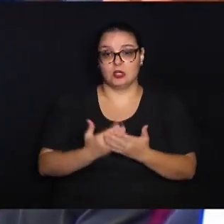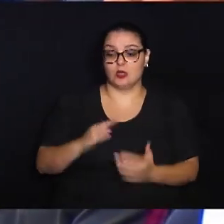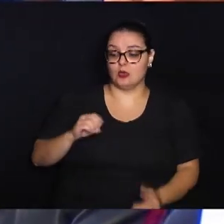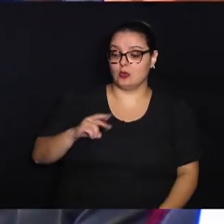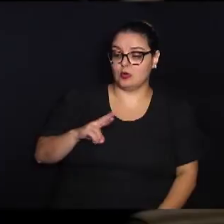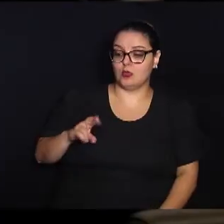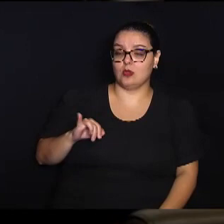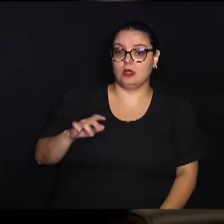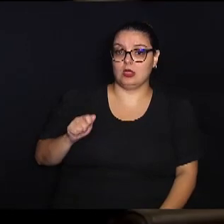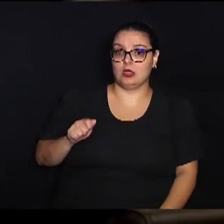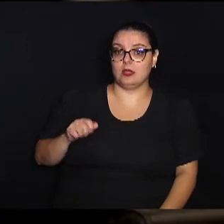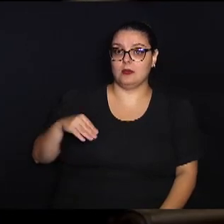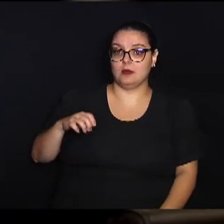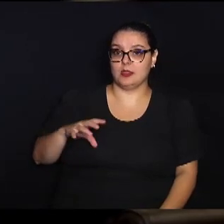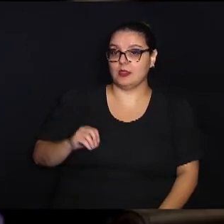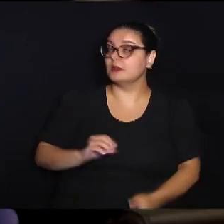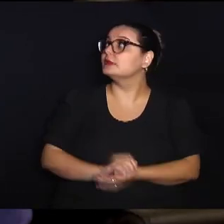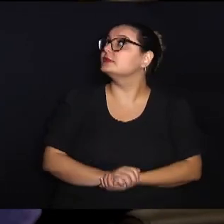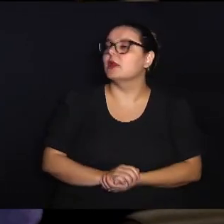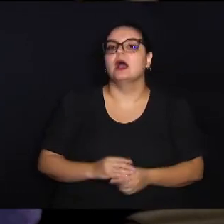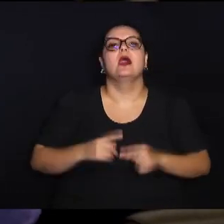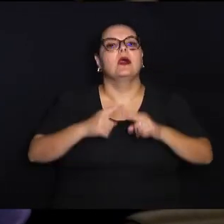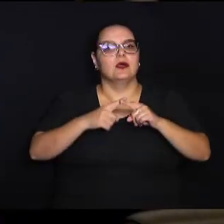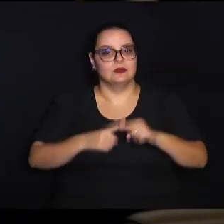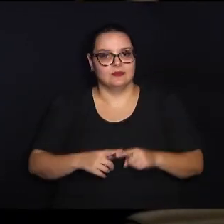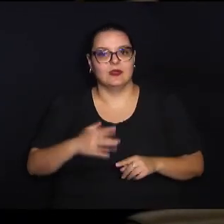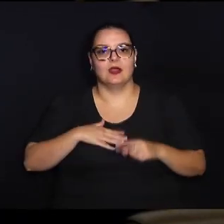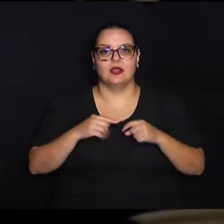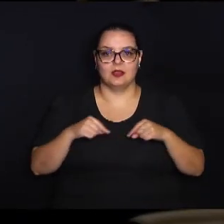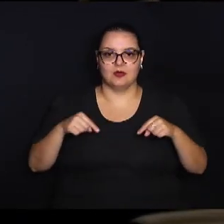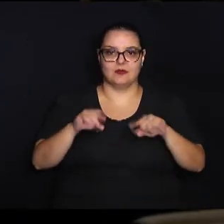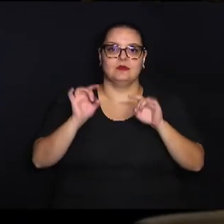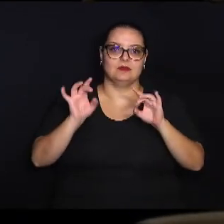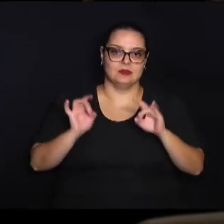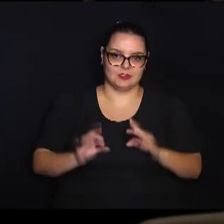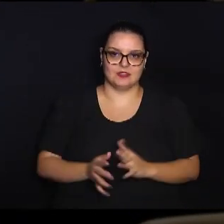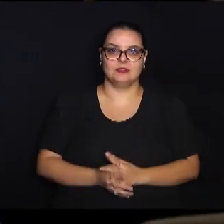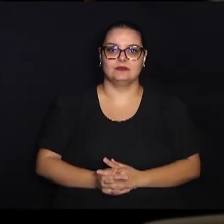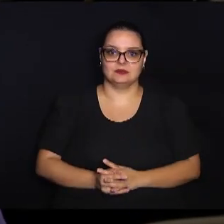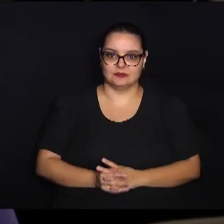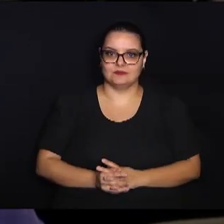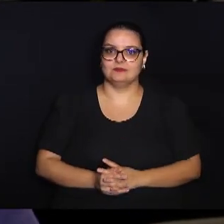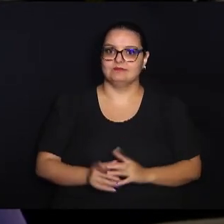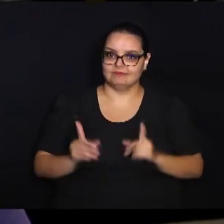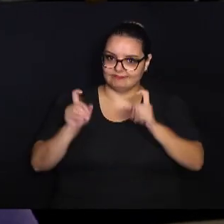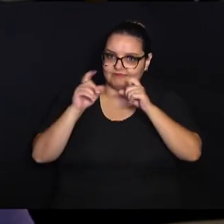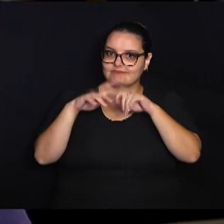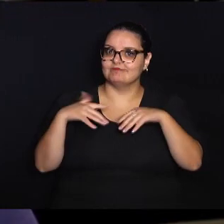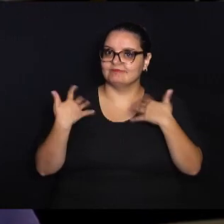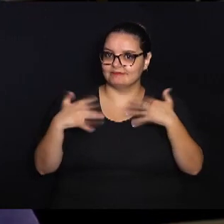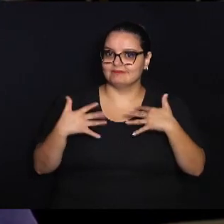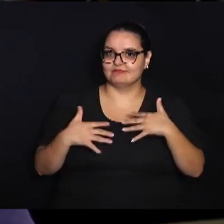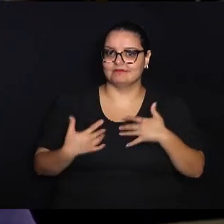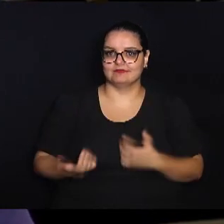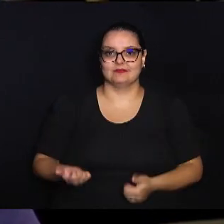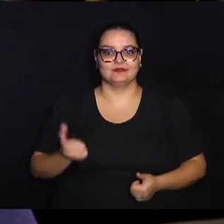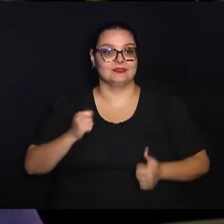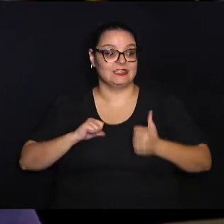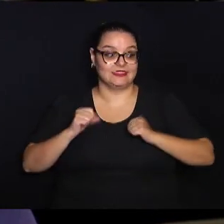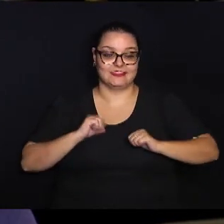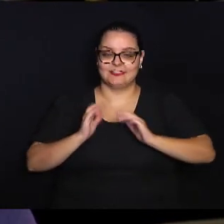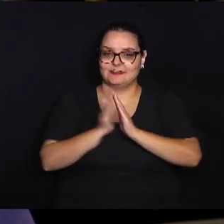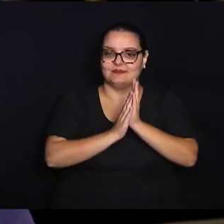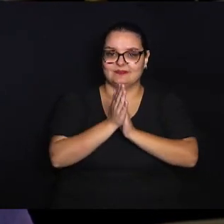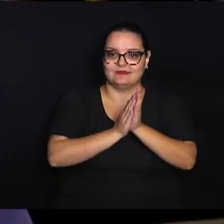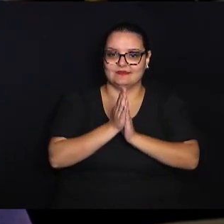foi acirrada. Foi bem concorrido. A minha sala em específica ficou bem ansiosa, querendo